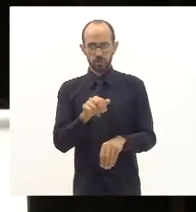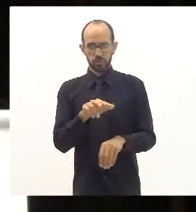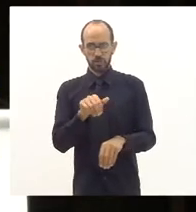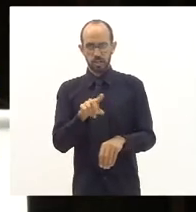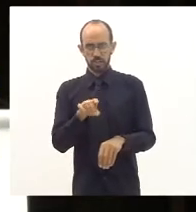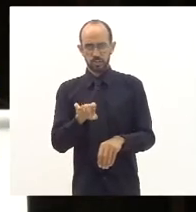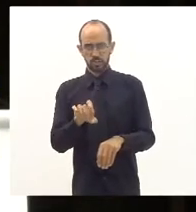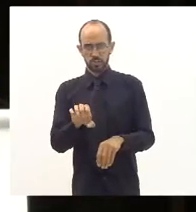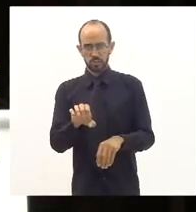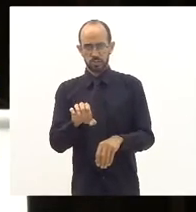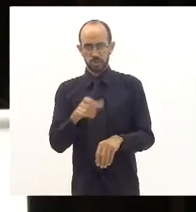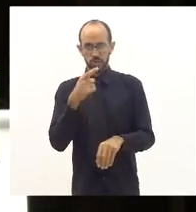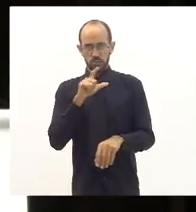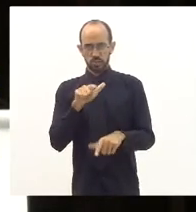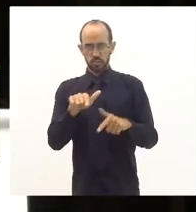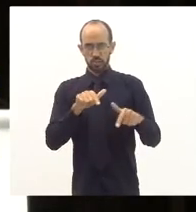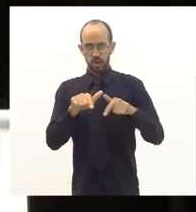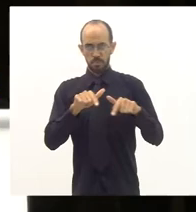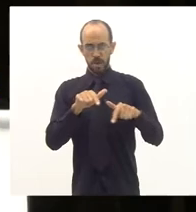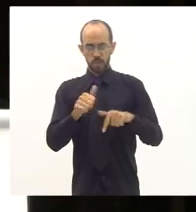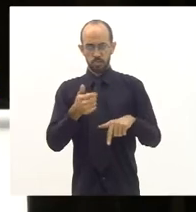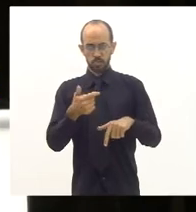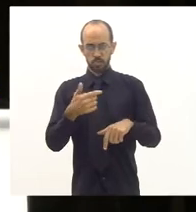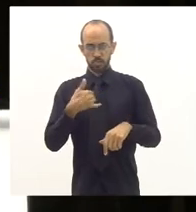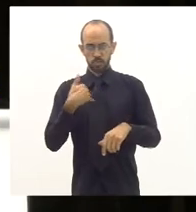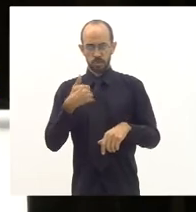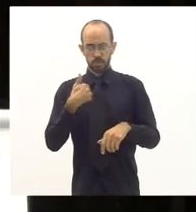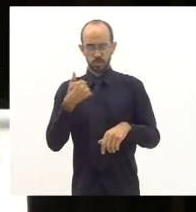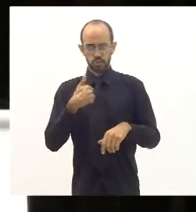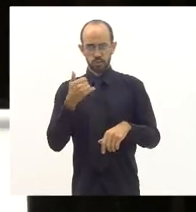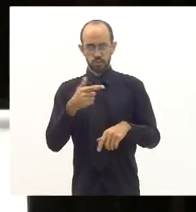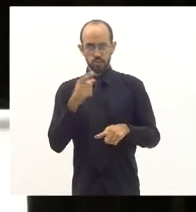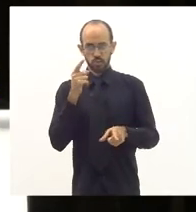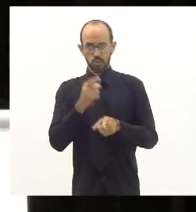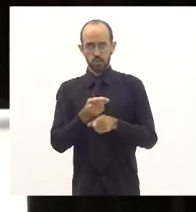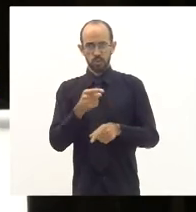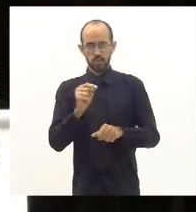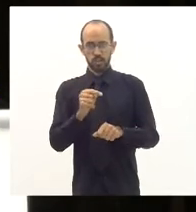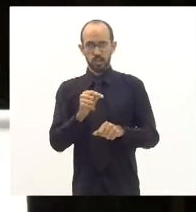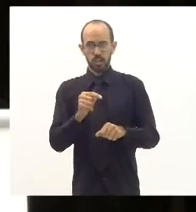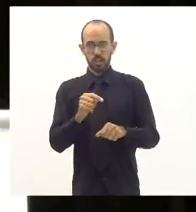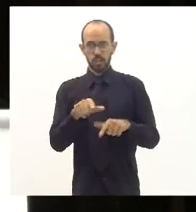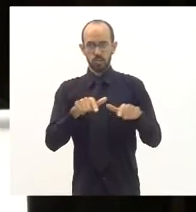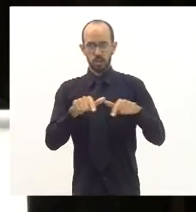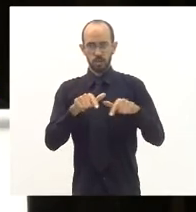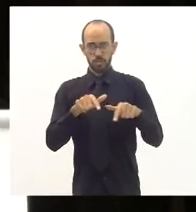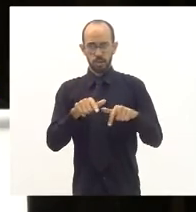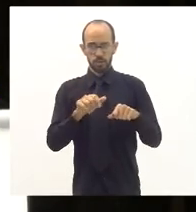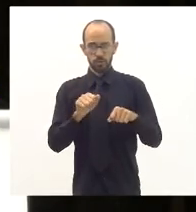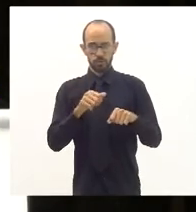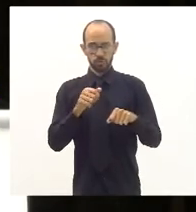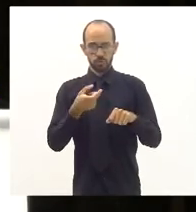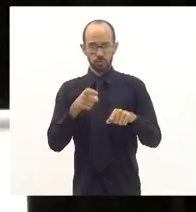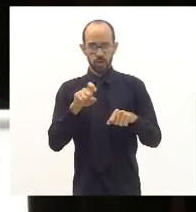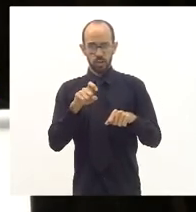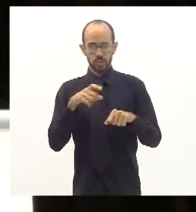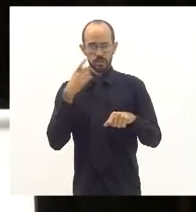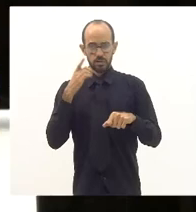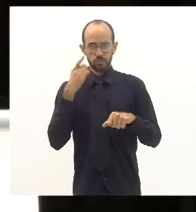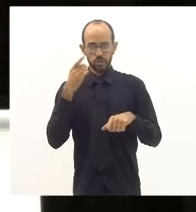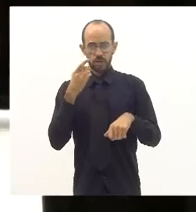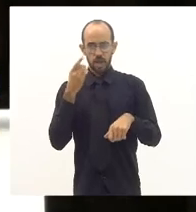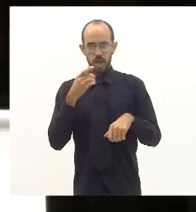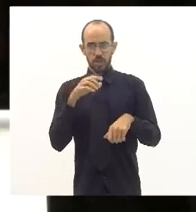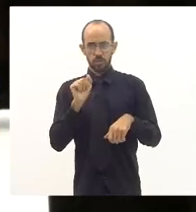anos, e aonde encontrei uma porta de um ex-deputado estadual, que era Frano Mendonça,